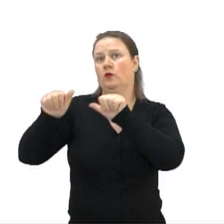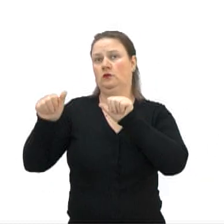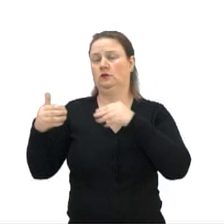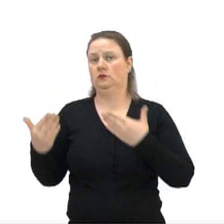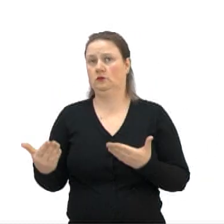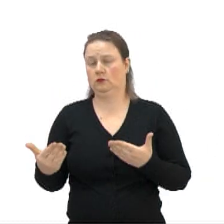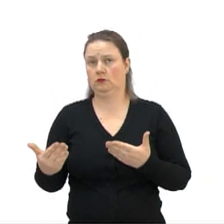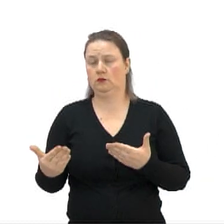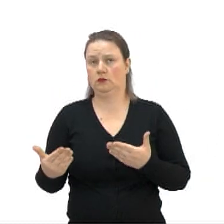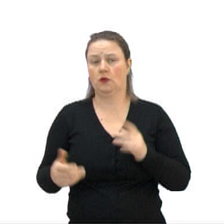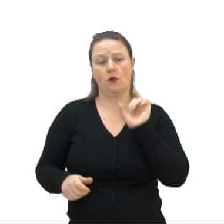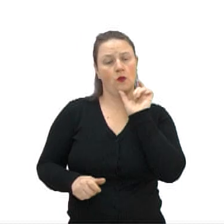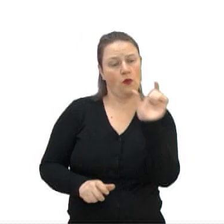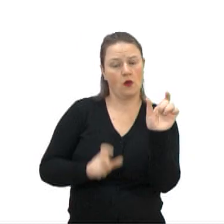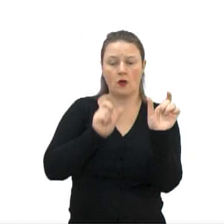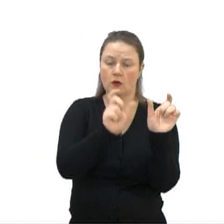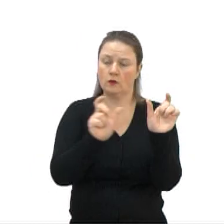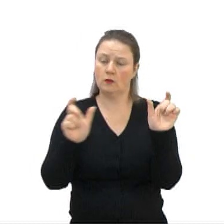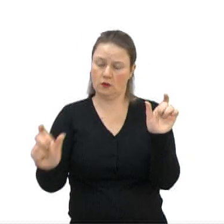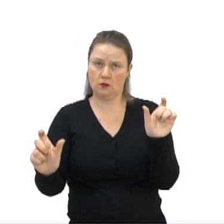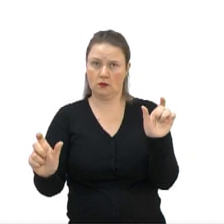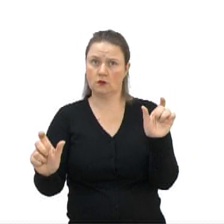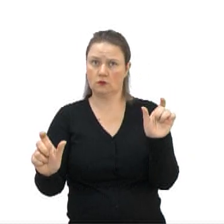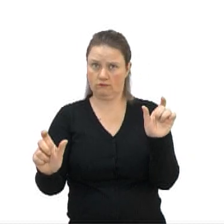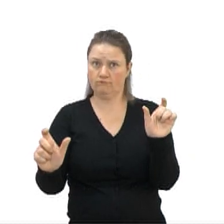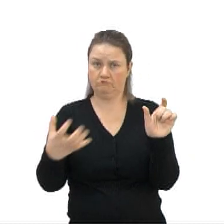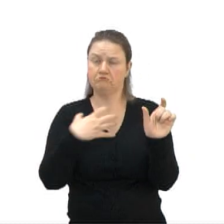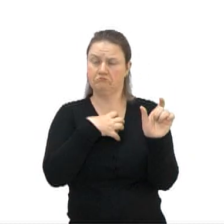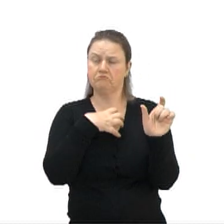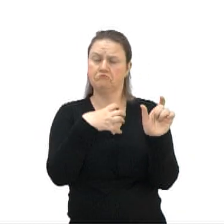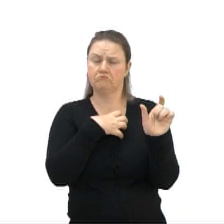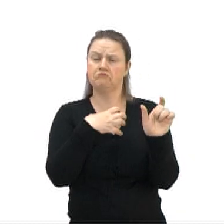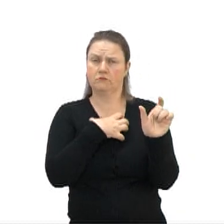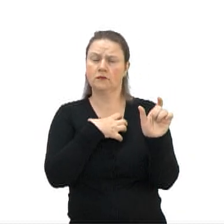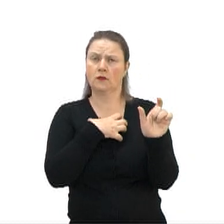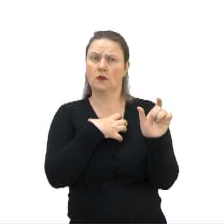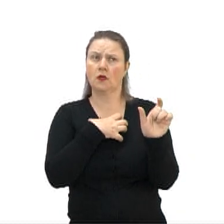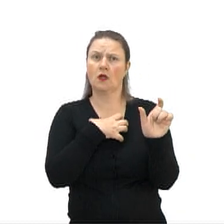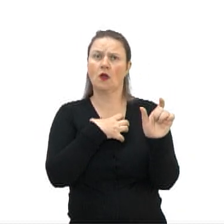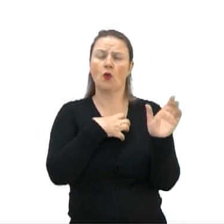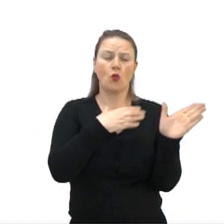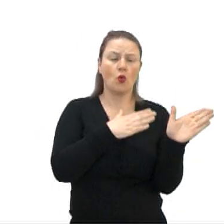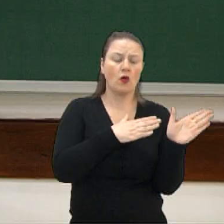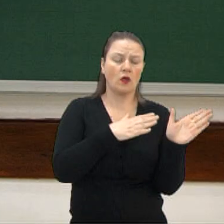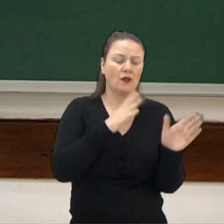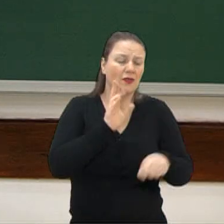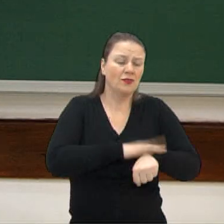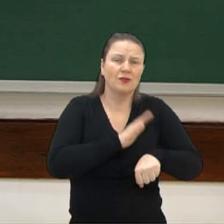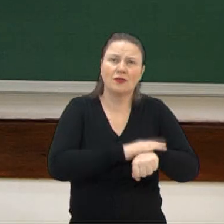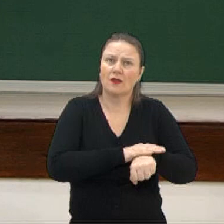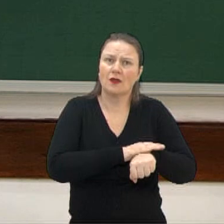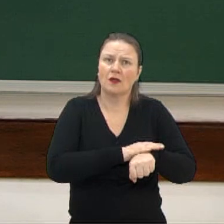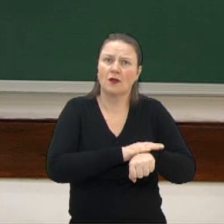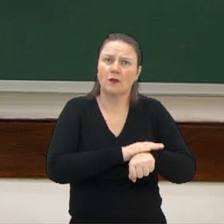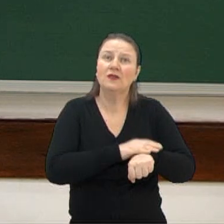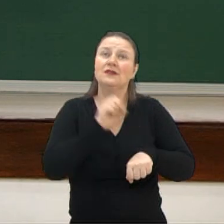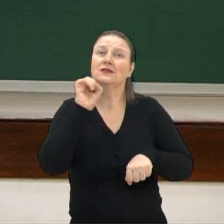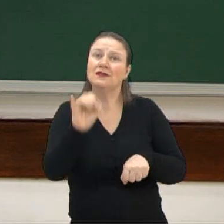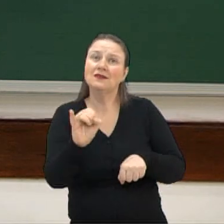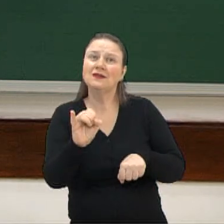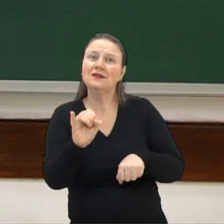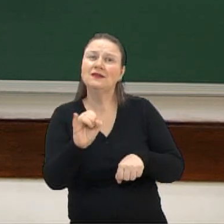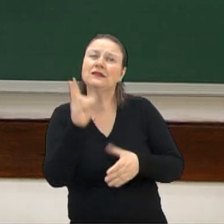palavras produzem o mesmo sentido. O sentido produzido por elas é de periodicidade, de